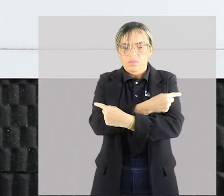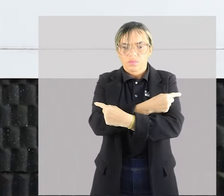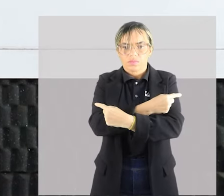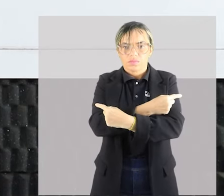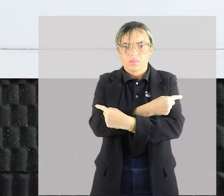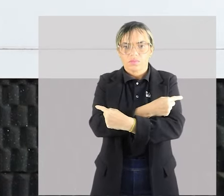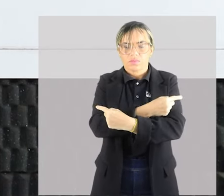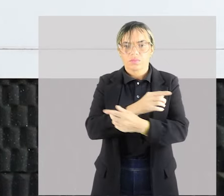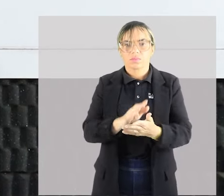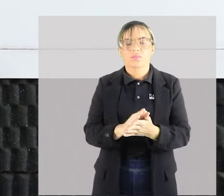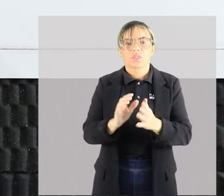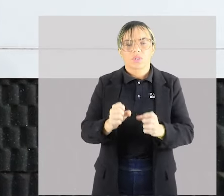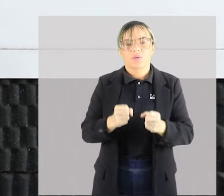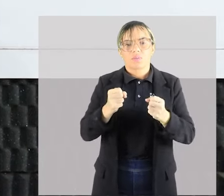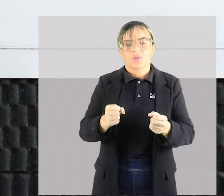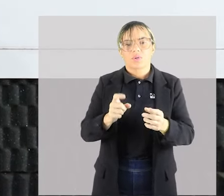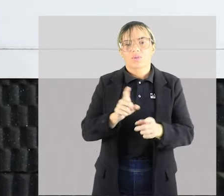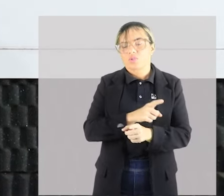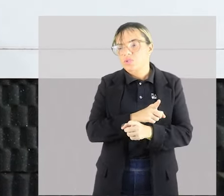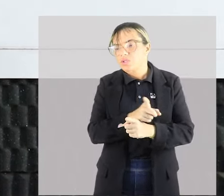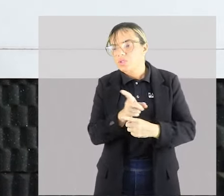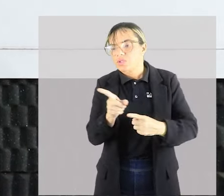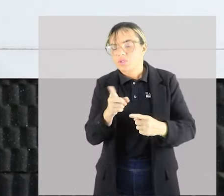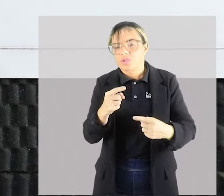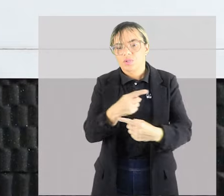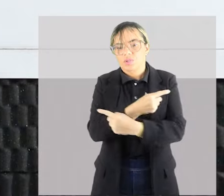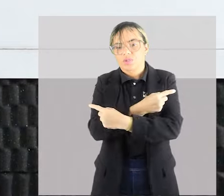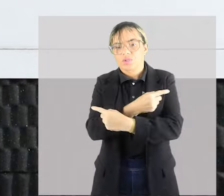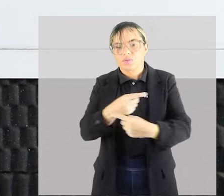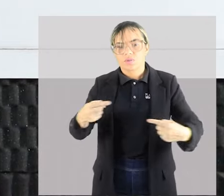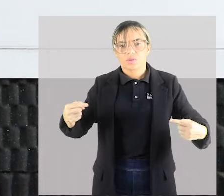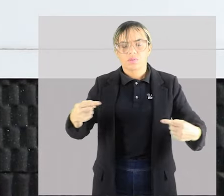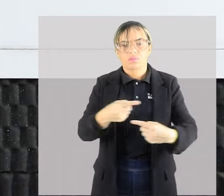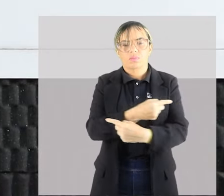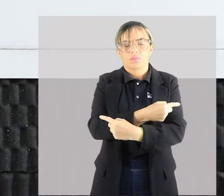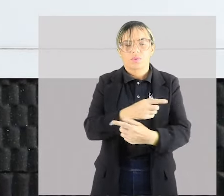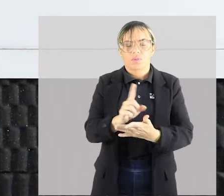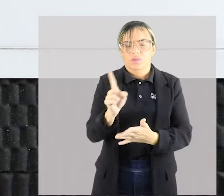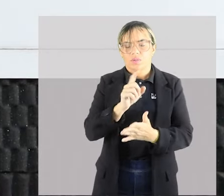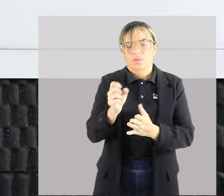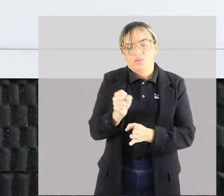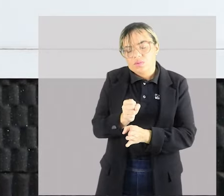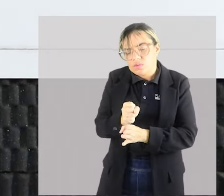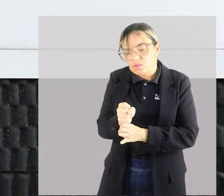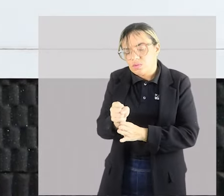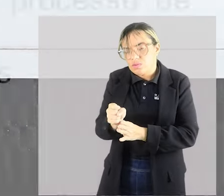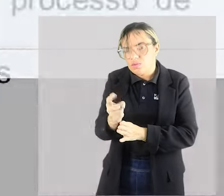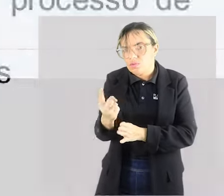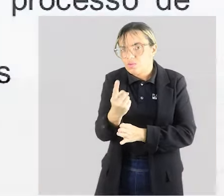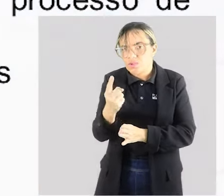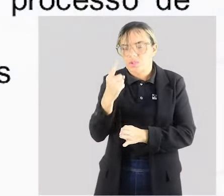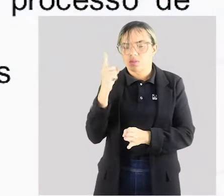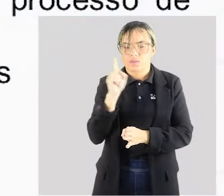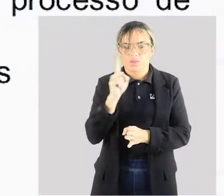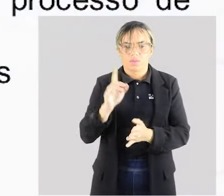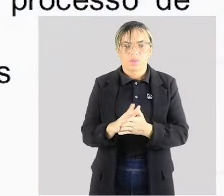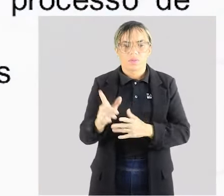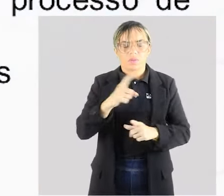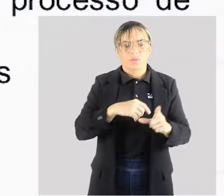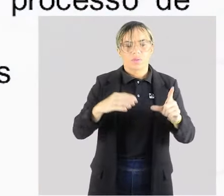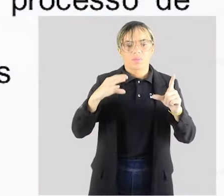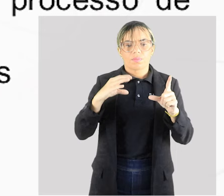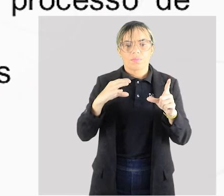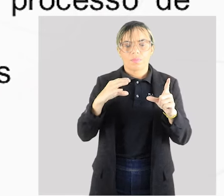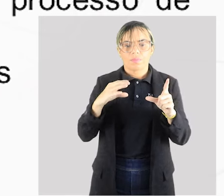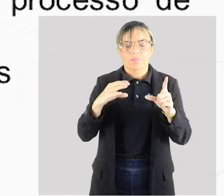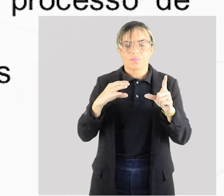foi e voltou né então de fato ele não é unidirecional tá bom letra C as